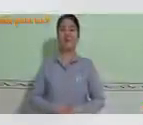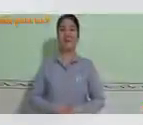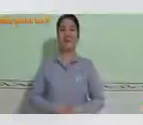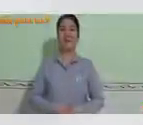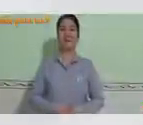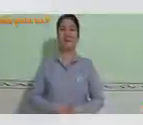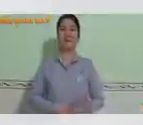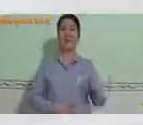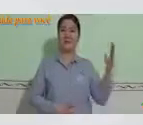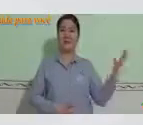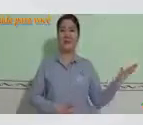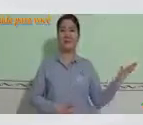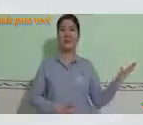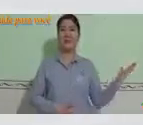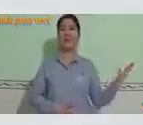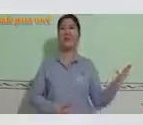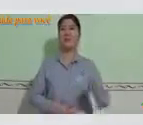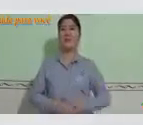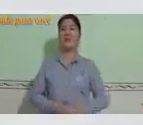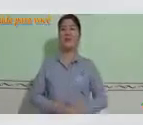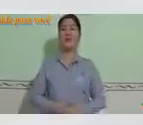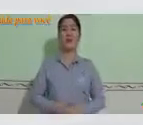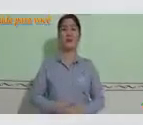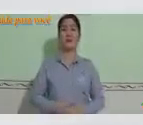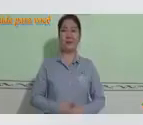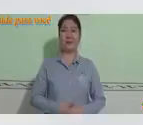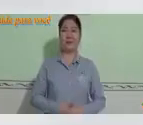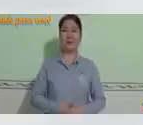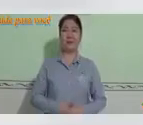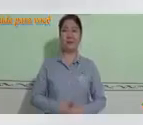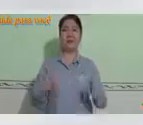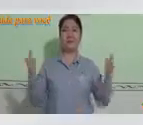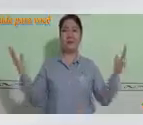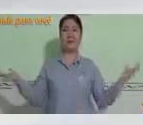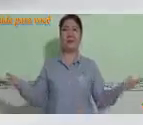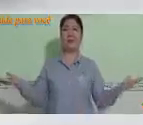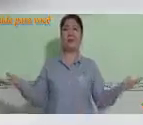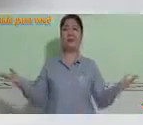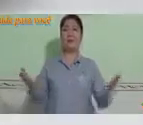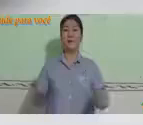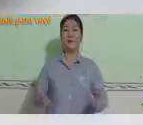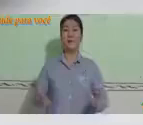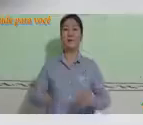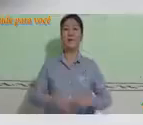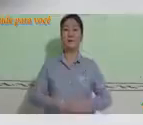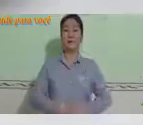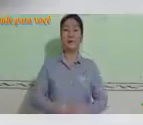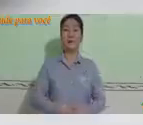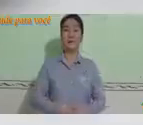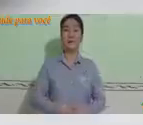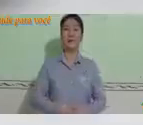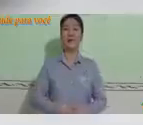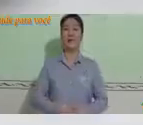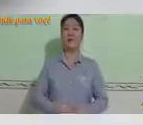O que fazer? Dois pontos. Para prevenir este tipo de lesão, é necessário obter orientações do médico e do